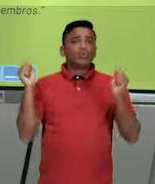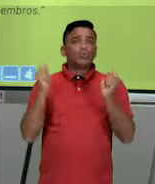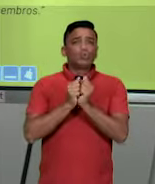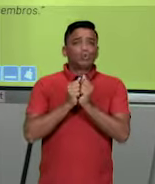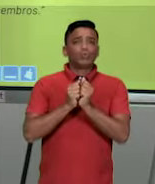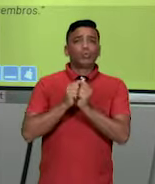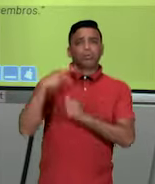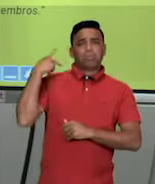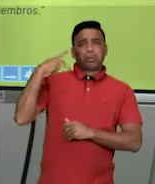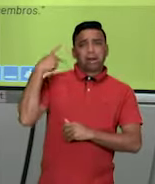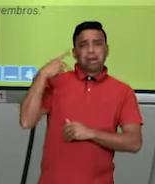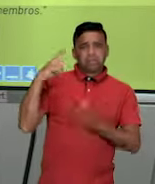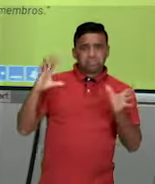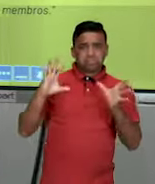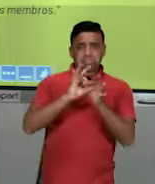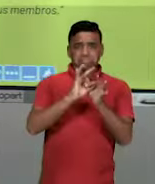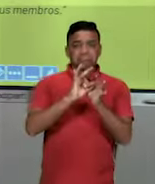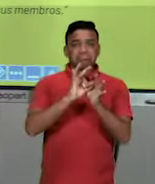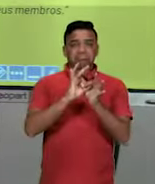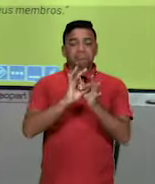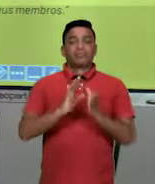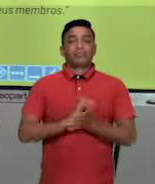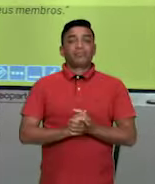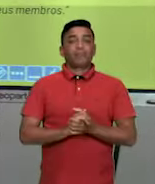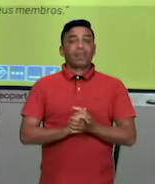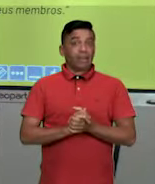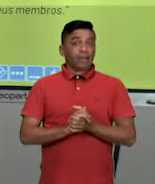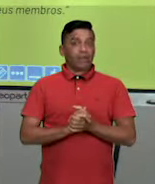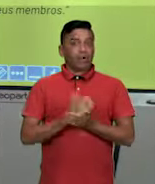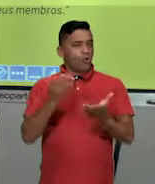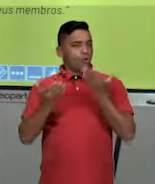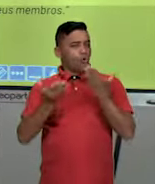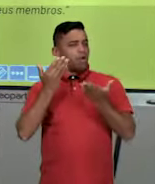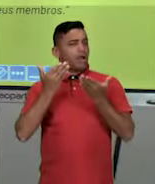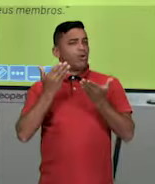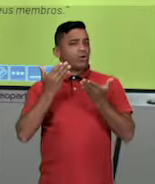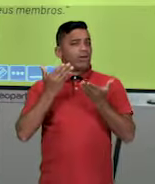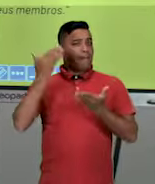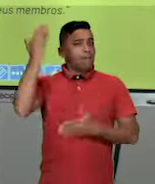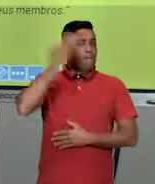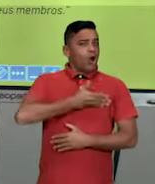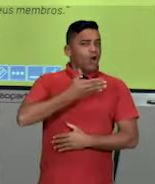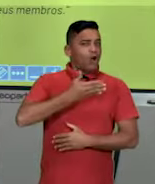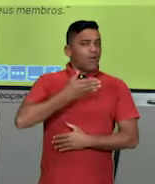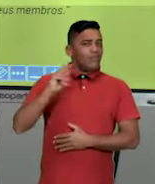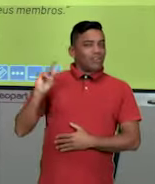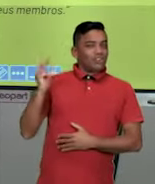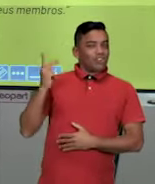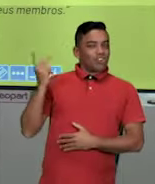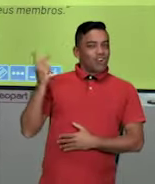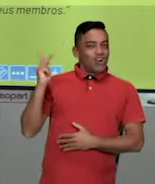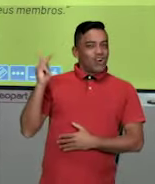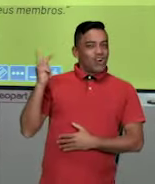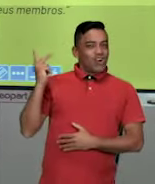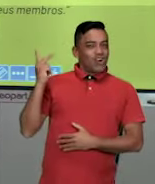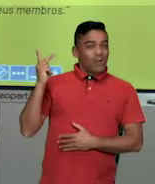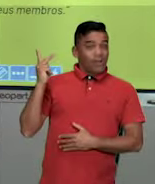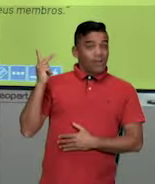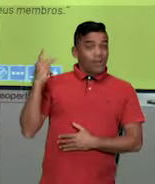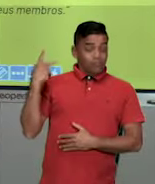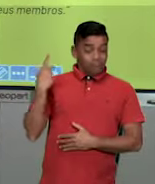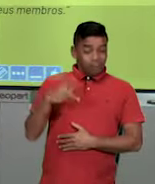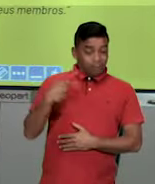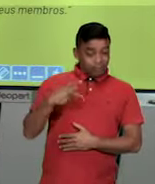vou trazer à luz aqui um fato histórico, algo que faz parte da história do Brasil,